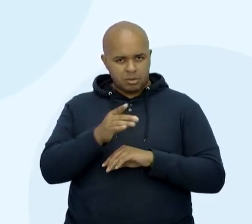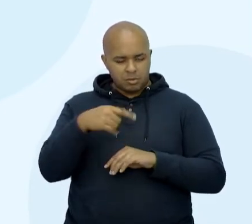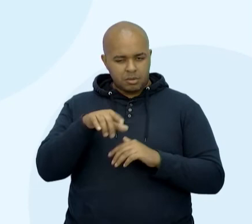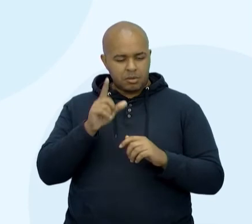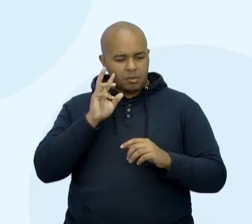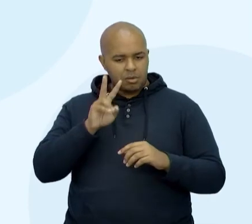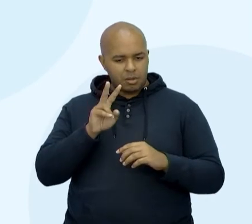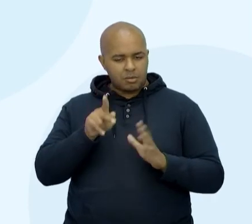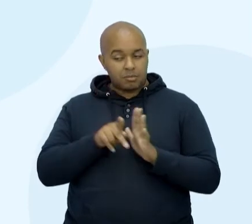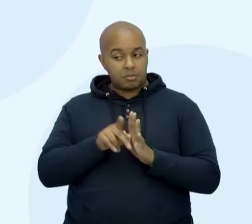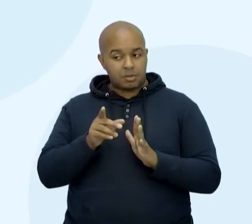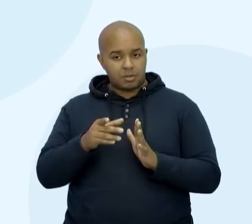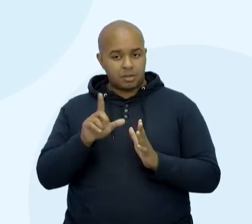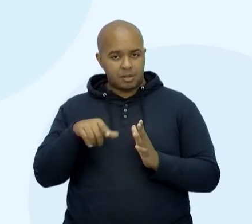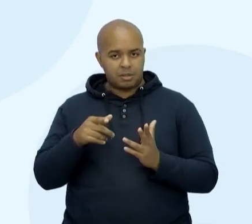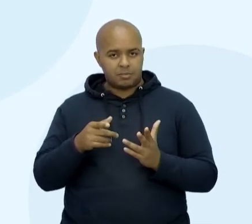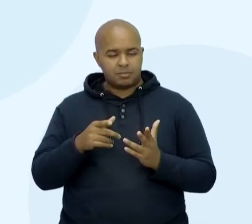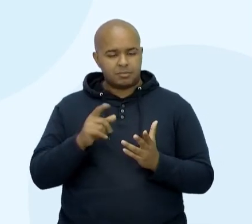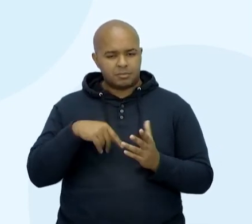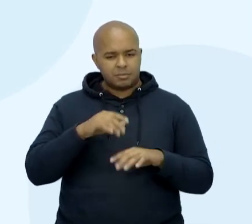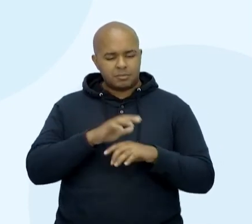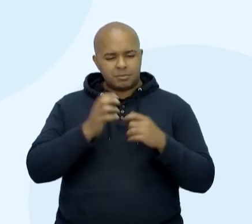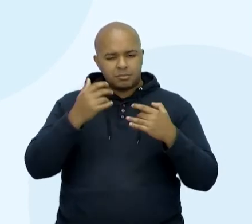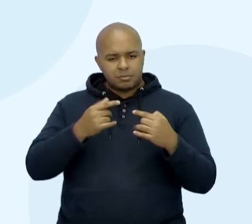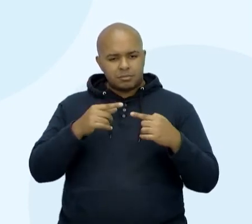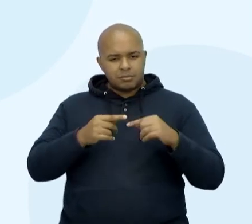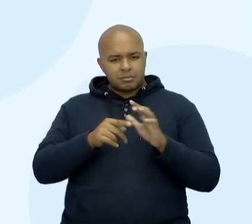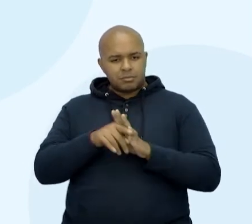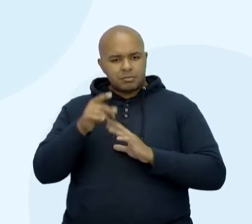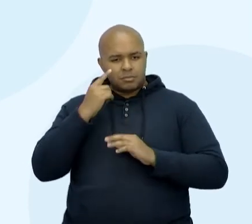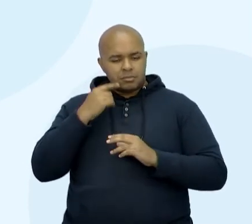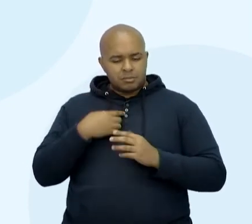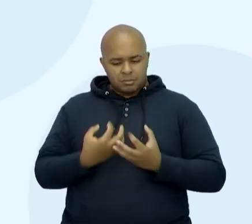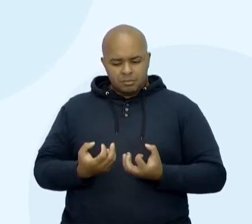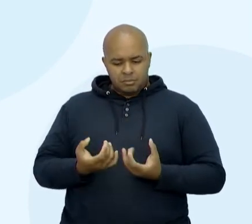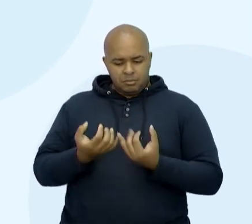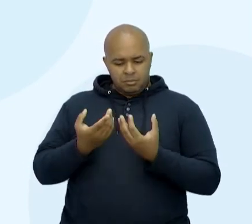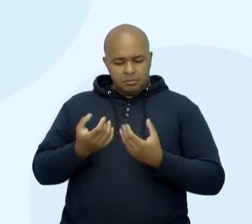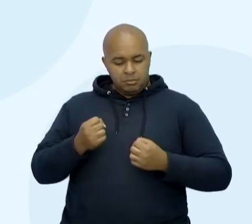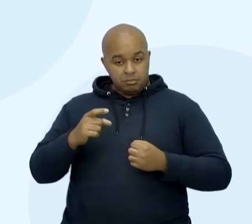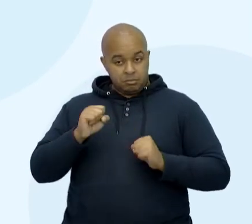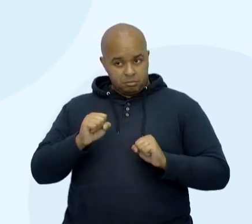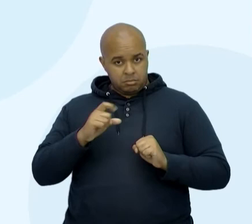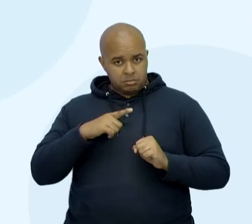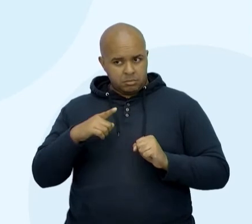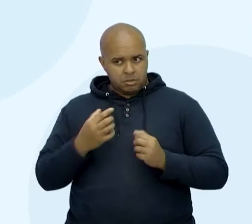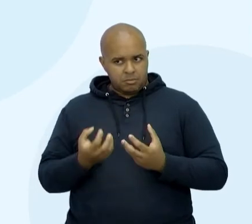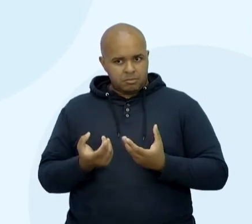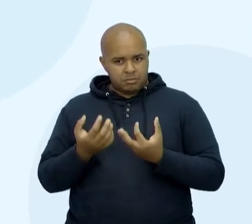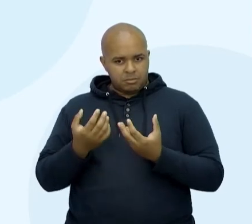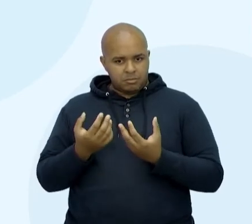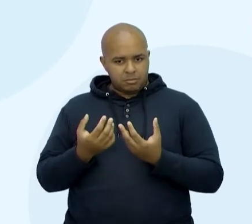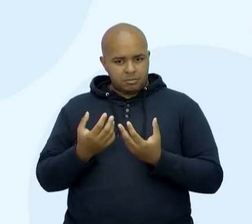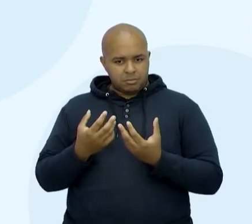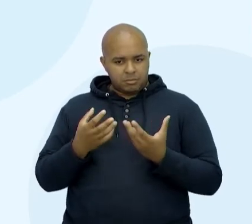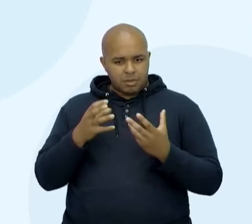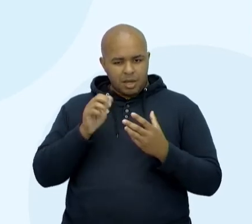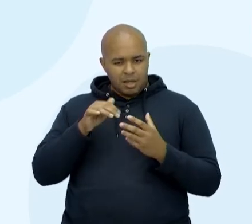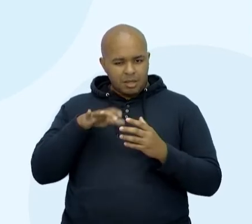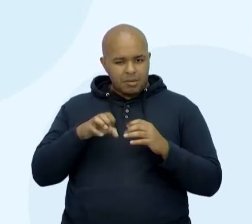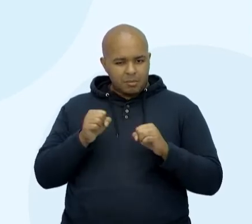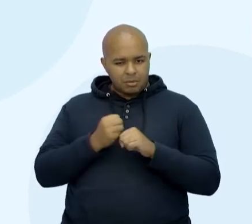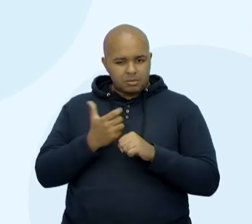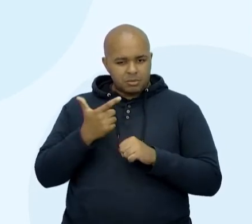vocês olharem lá, fala sobre a fumaça. Eu posso ter uma fumaça ácida e eu